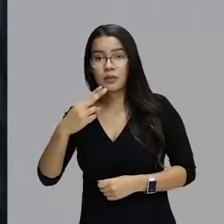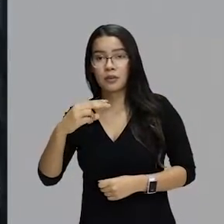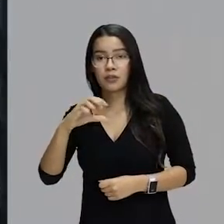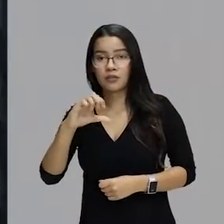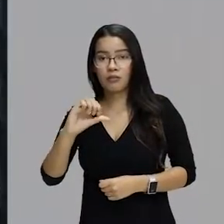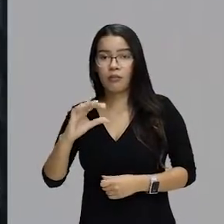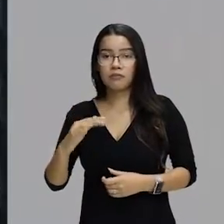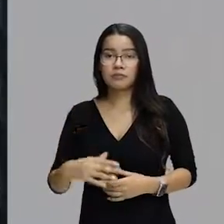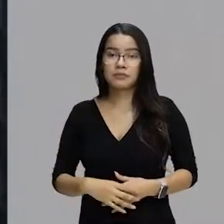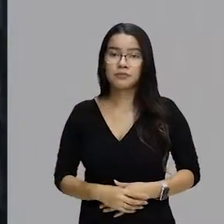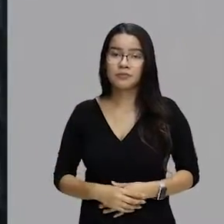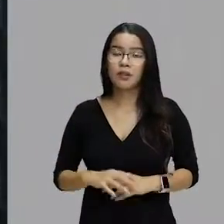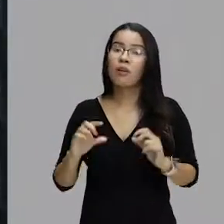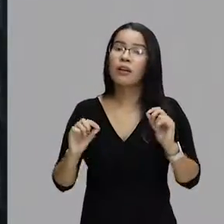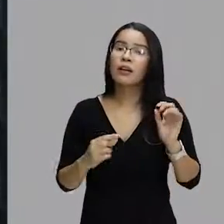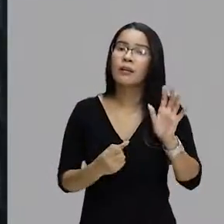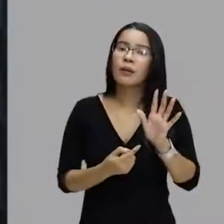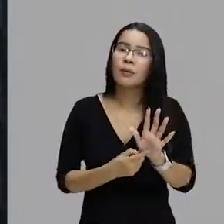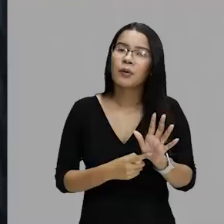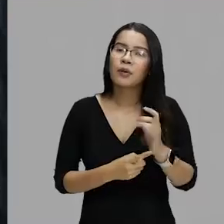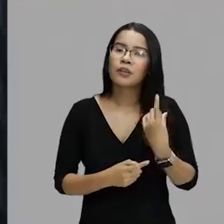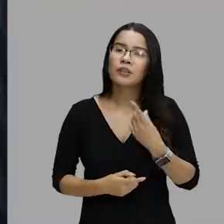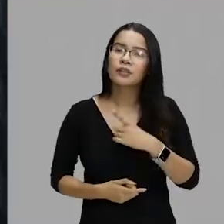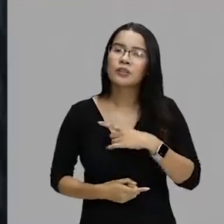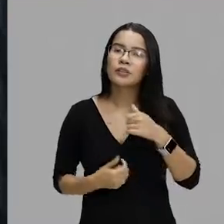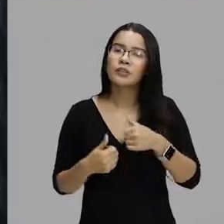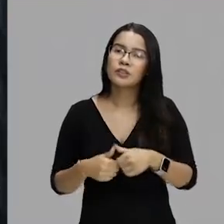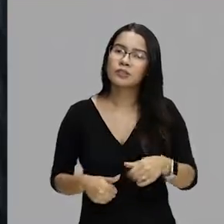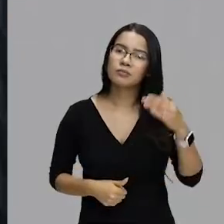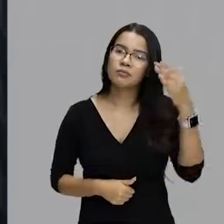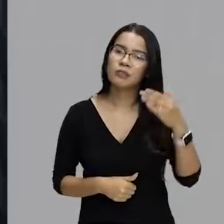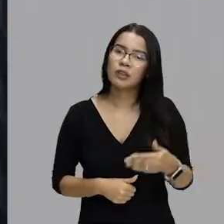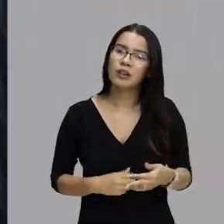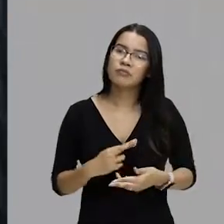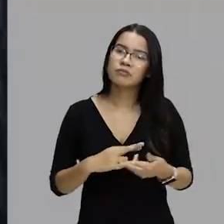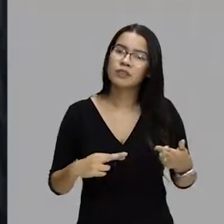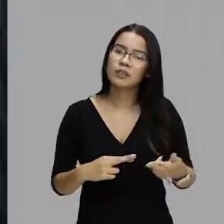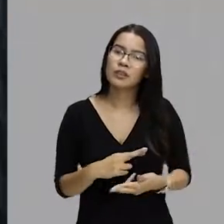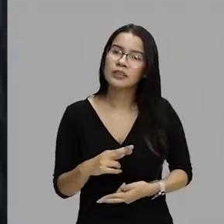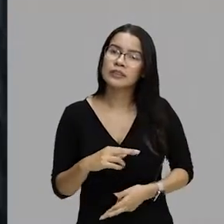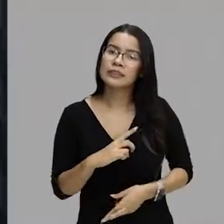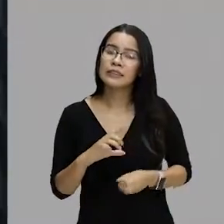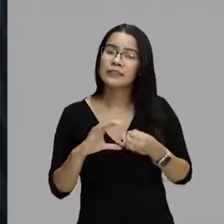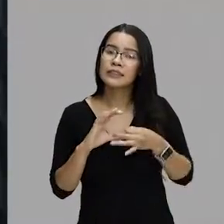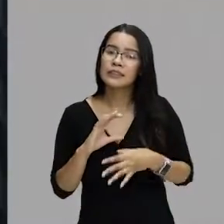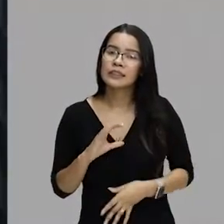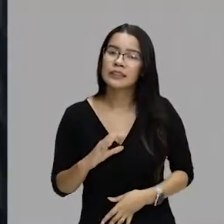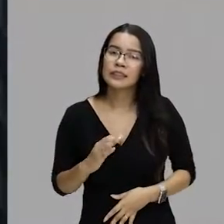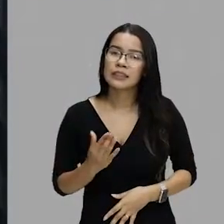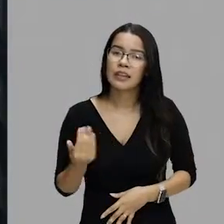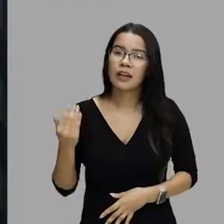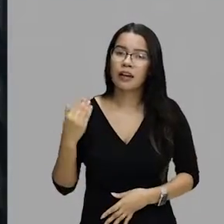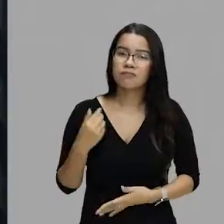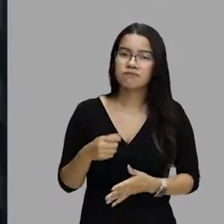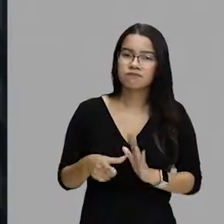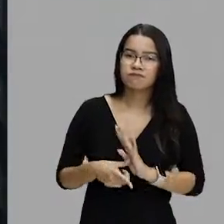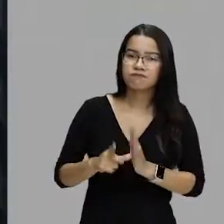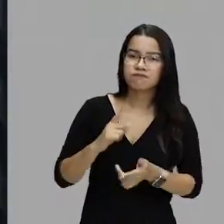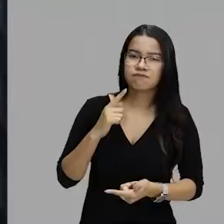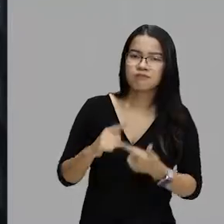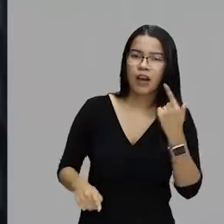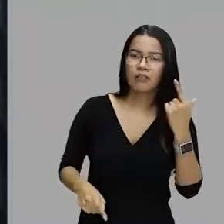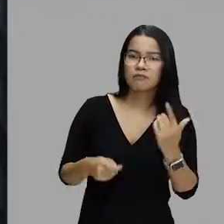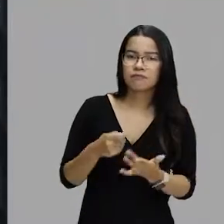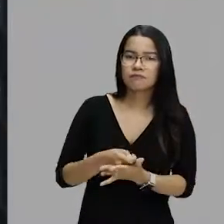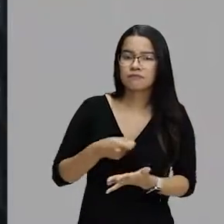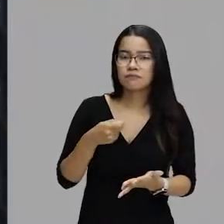o comando desse Estado. O que prova que nós estamos diante de uma revolução que ela teve um caráter antiditatorial, ela